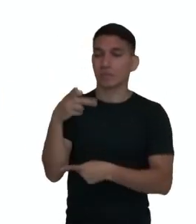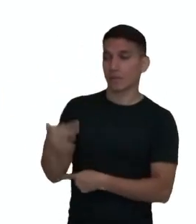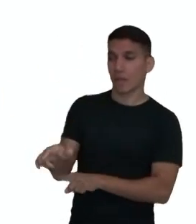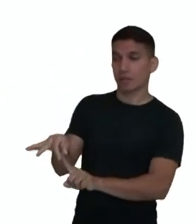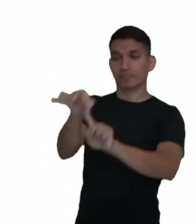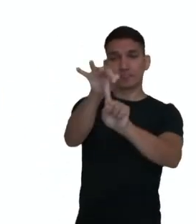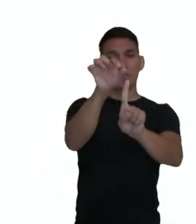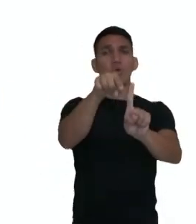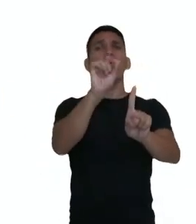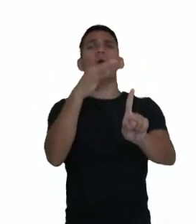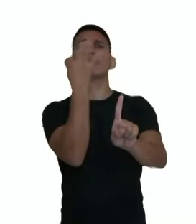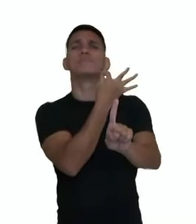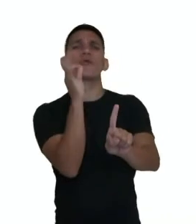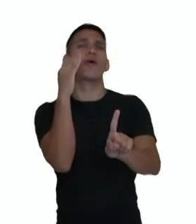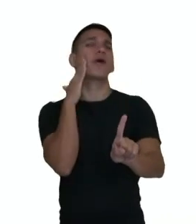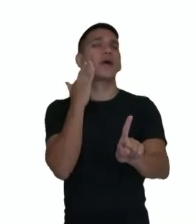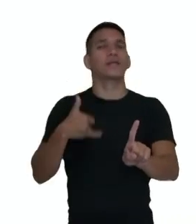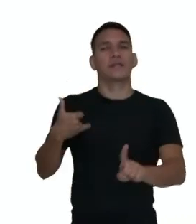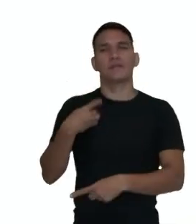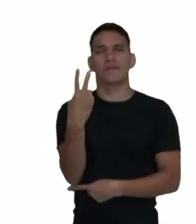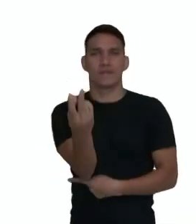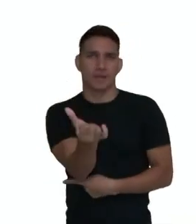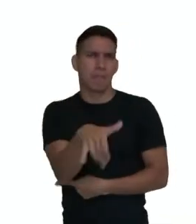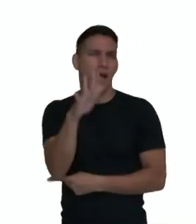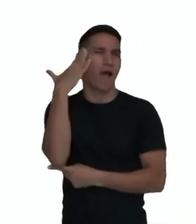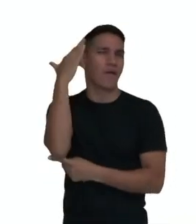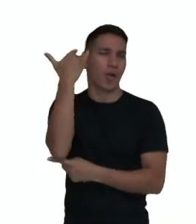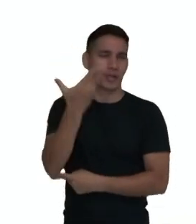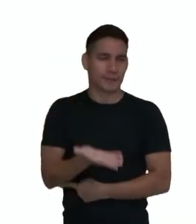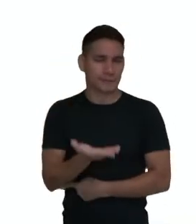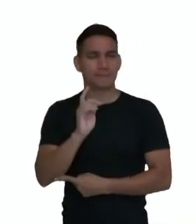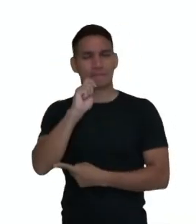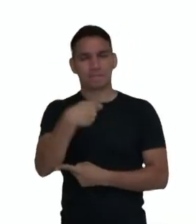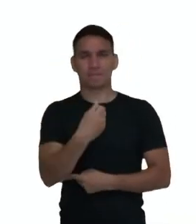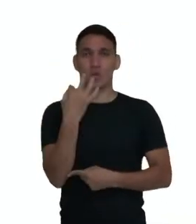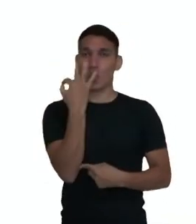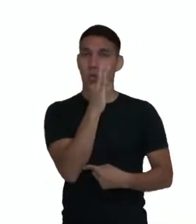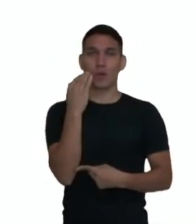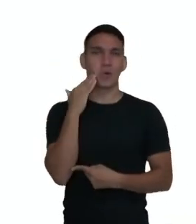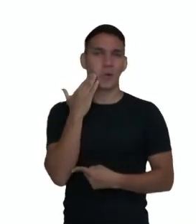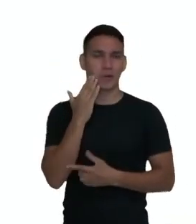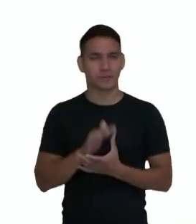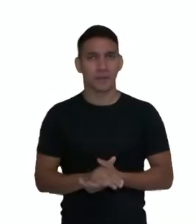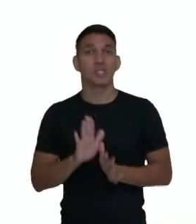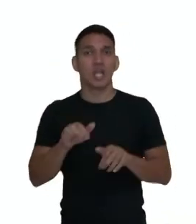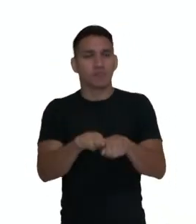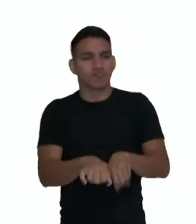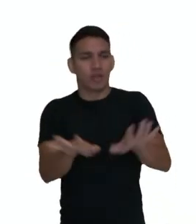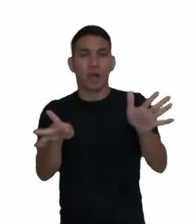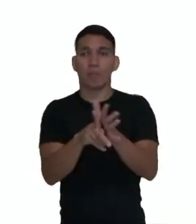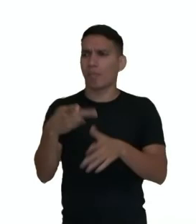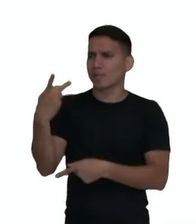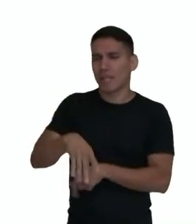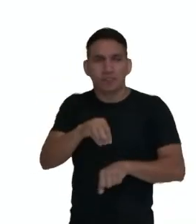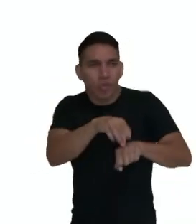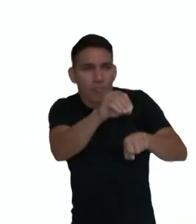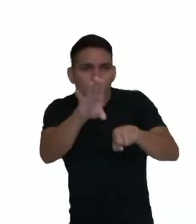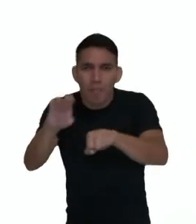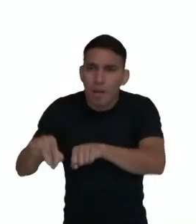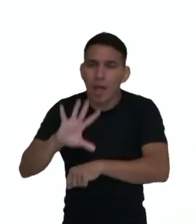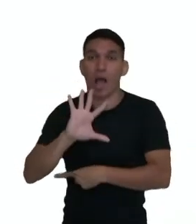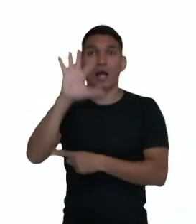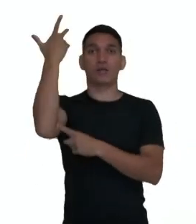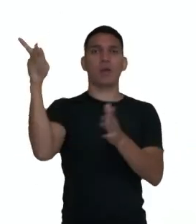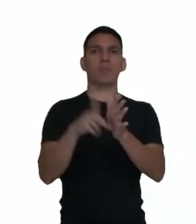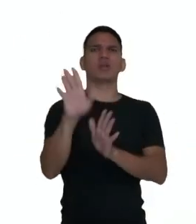de quem é Bianca Andrade, de 26 anos, mais conhecida como Boca Rosa. Foi compartilhando soluções, inclusive,